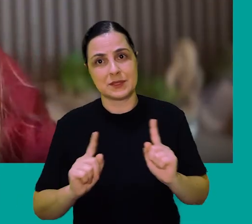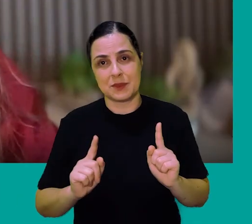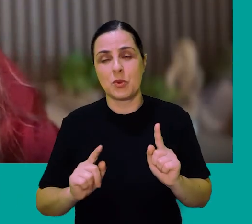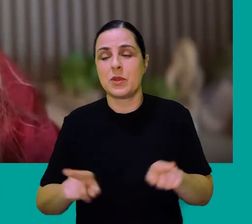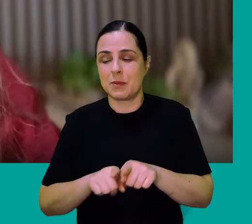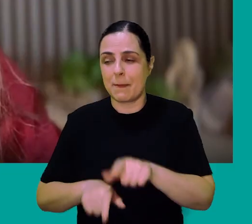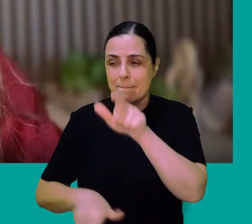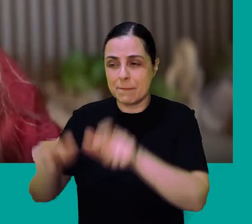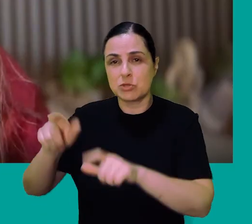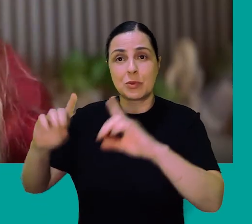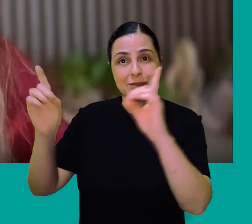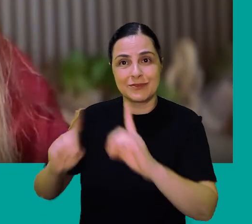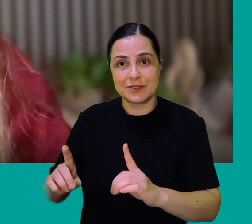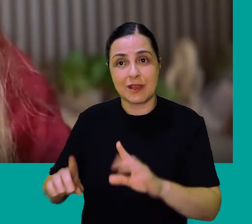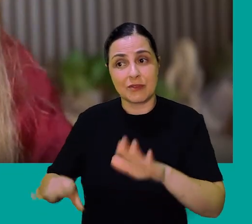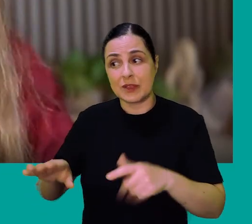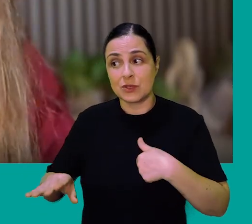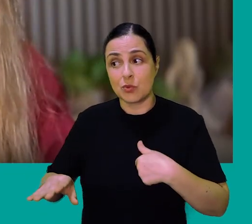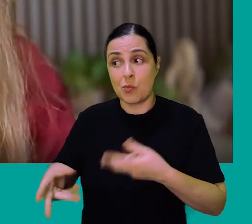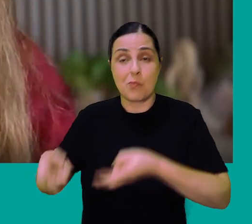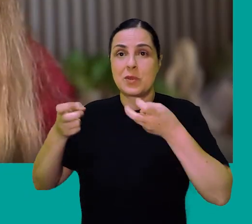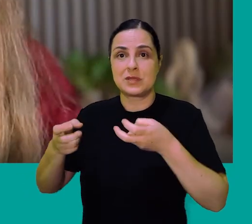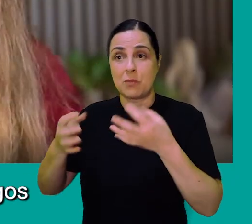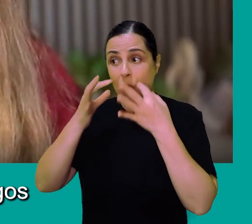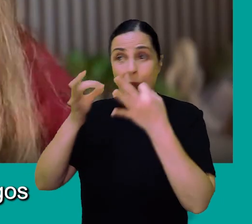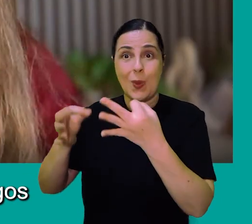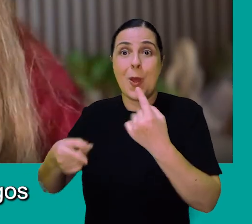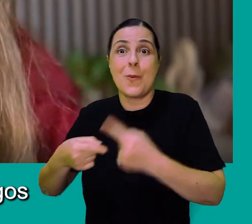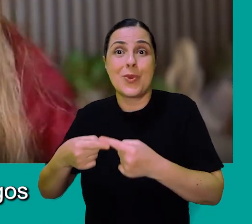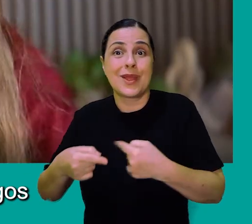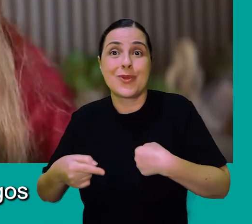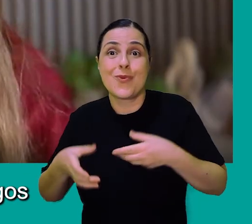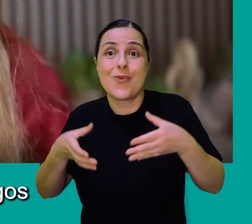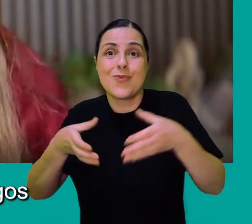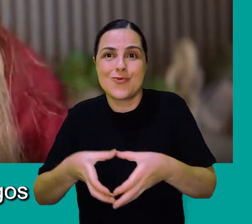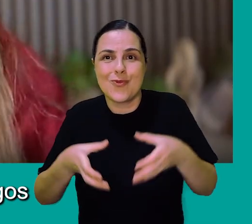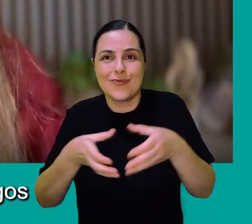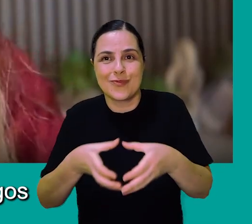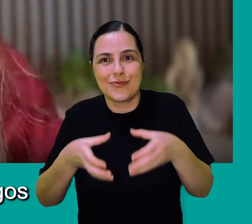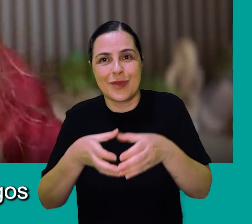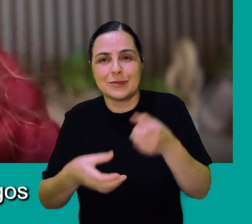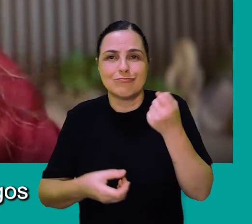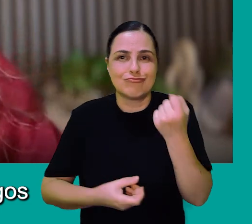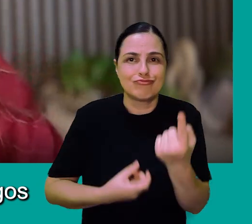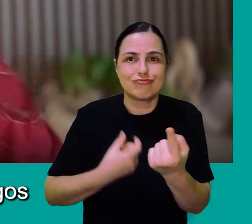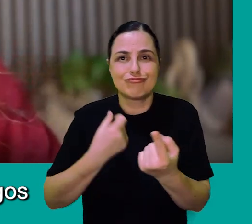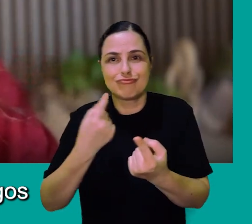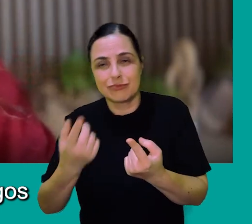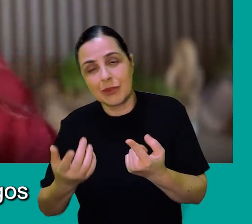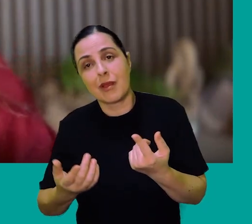deficiência que eu também não me atento no meu dia a dia, porque minha convivência ela é mais esporádica com